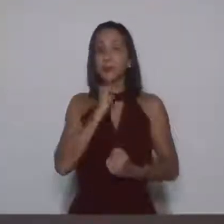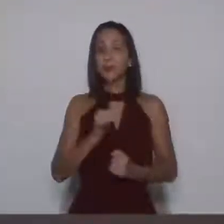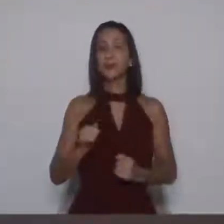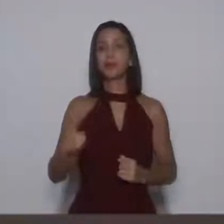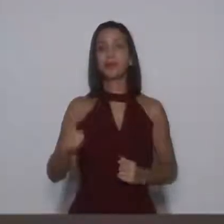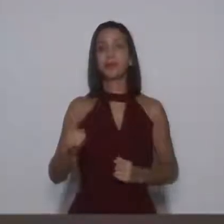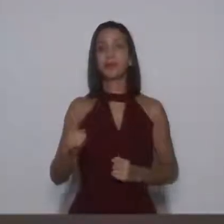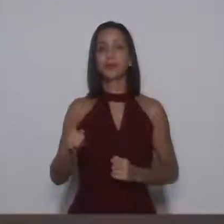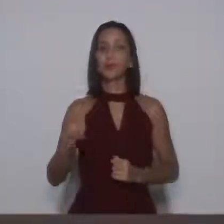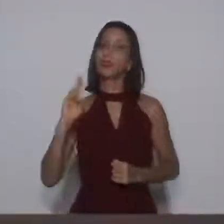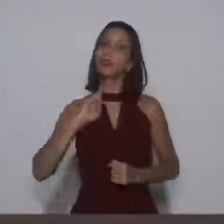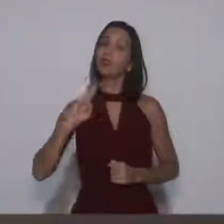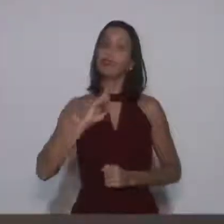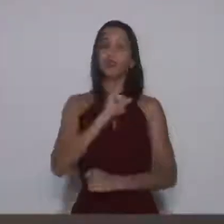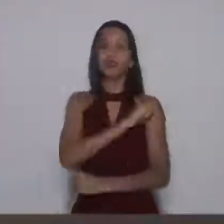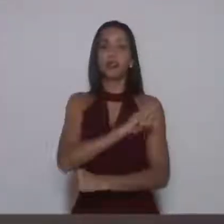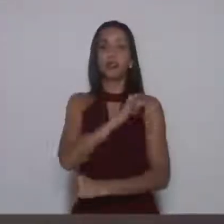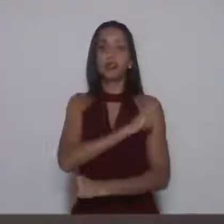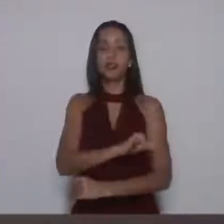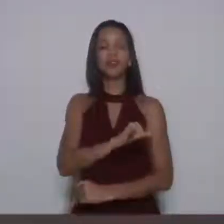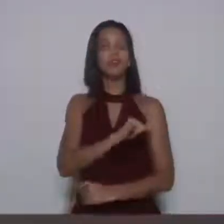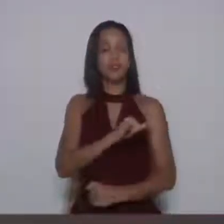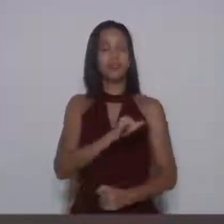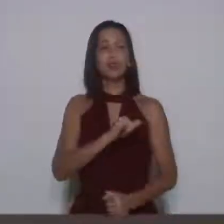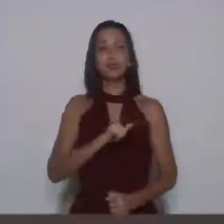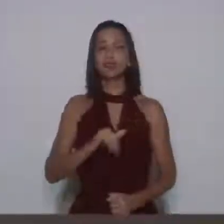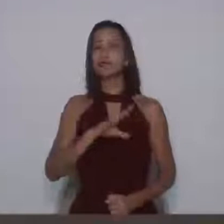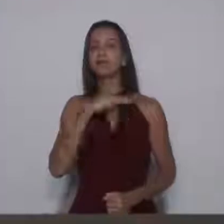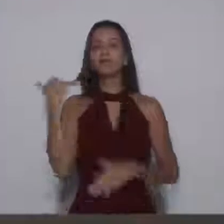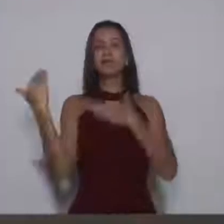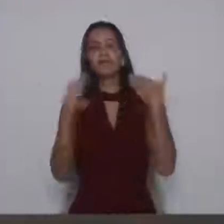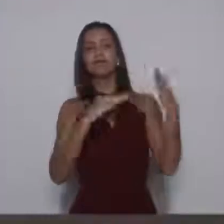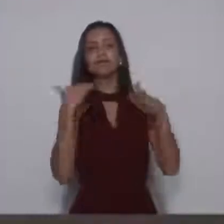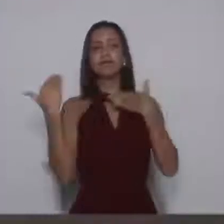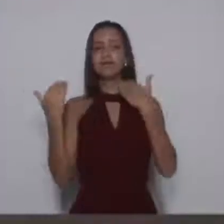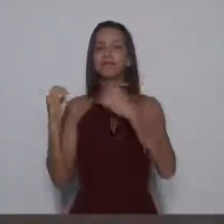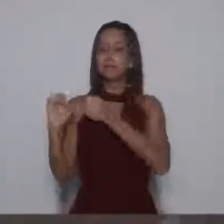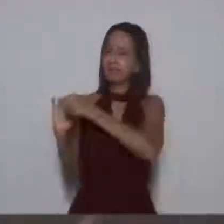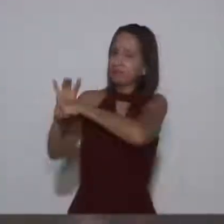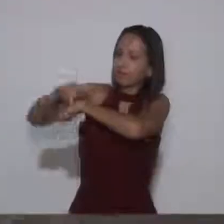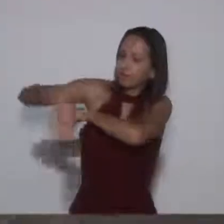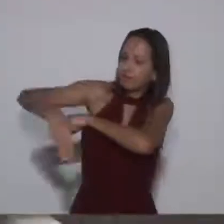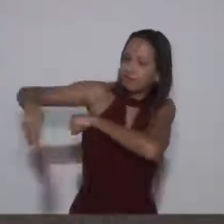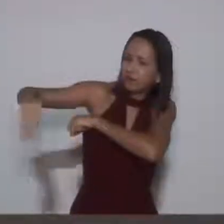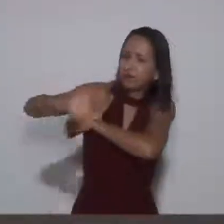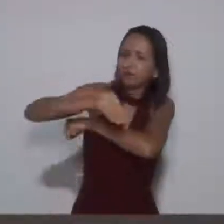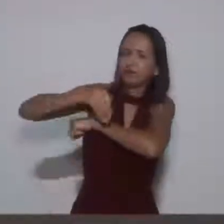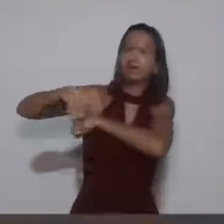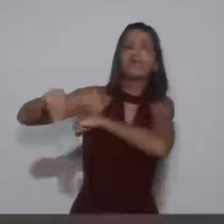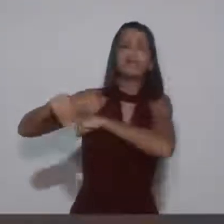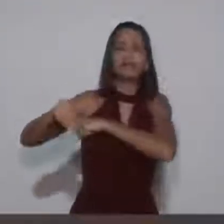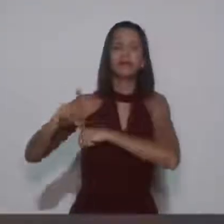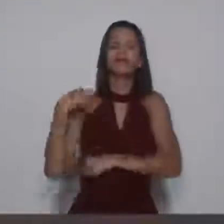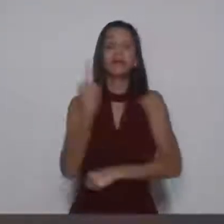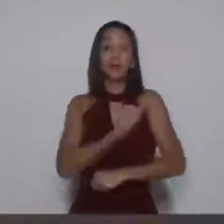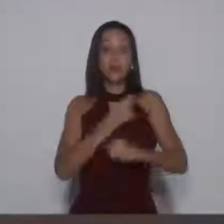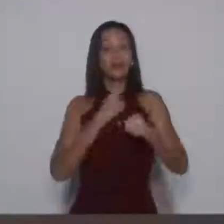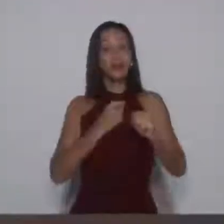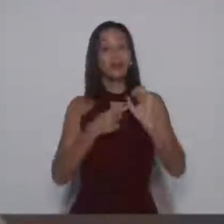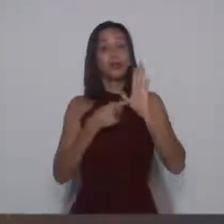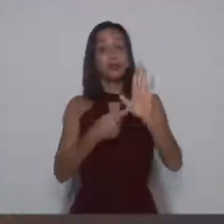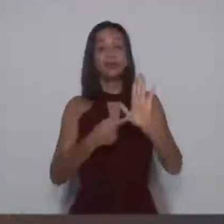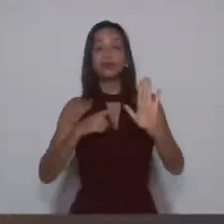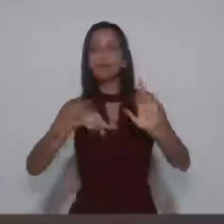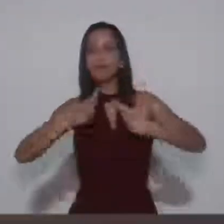as vidas, das famílias de Brumadinho, etc., não é? Mas que a gente possa também diferenciar. Eu quero